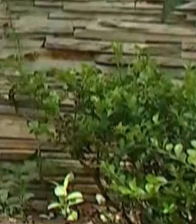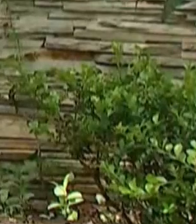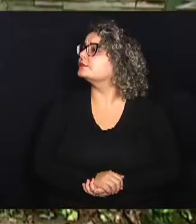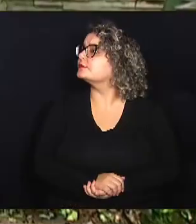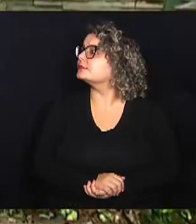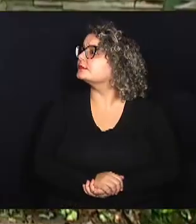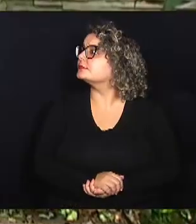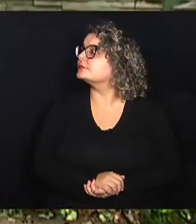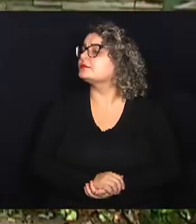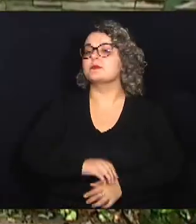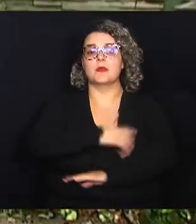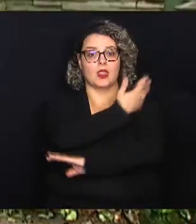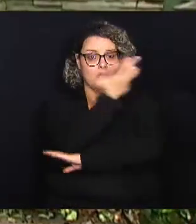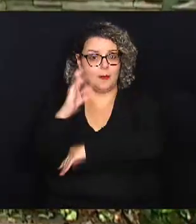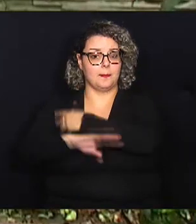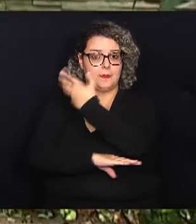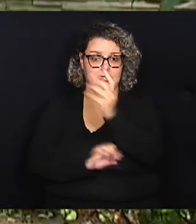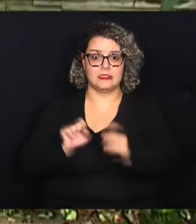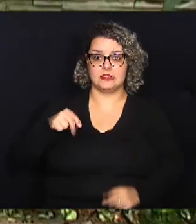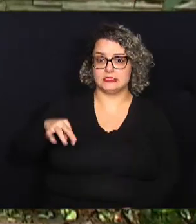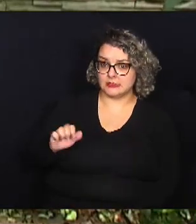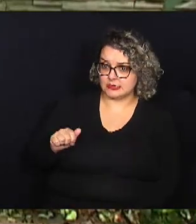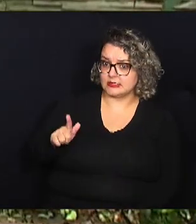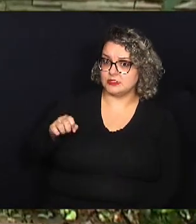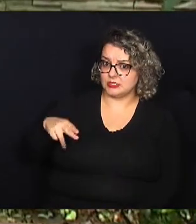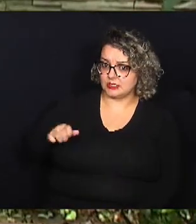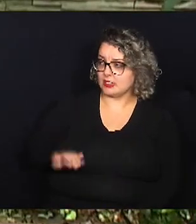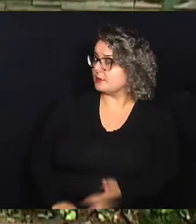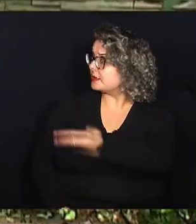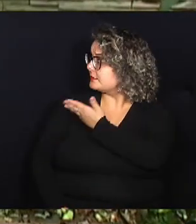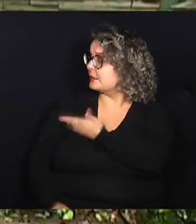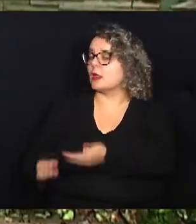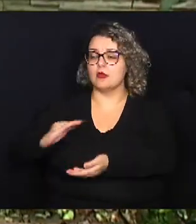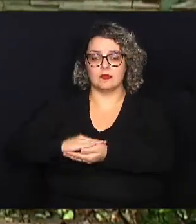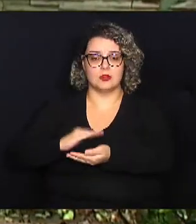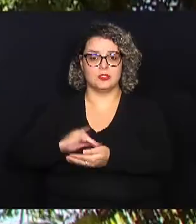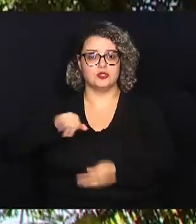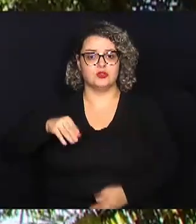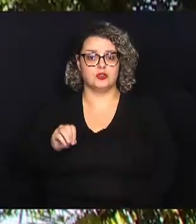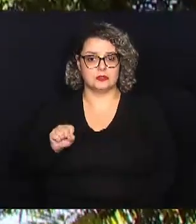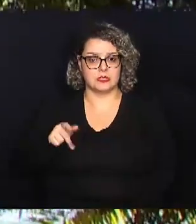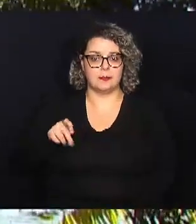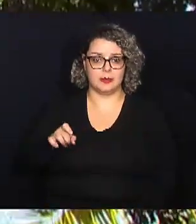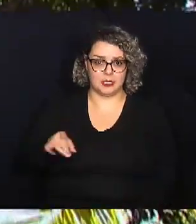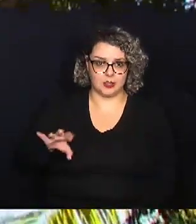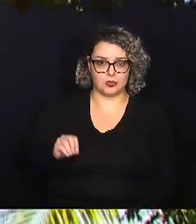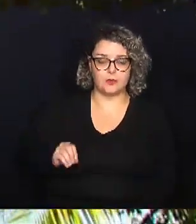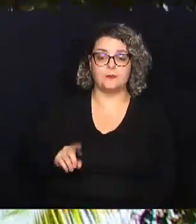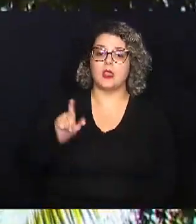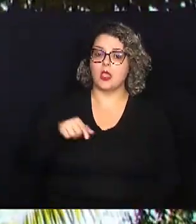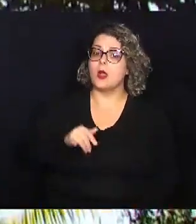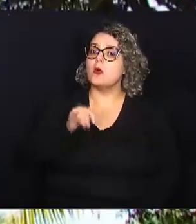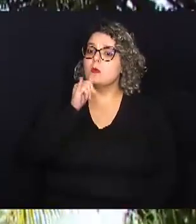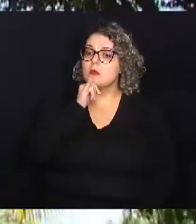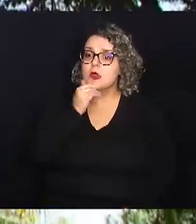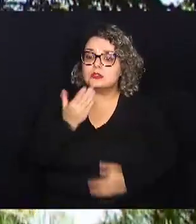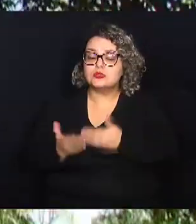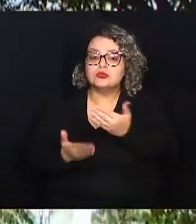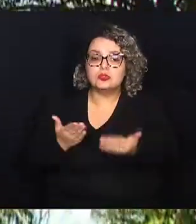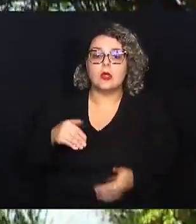A Mata de Santa Genebra, administrada pela Fundação José Pedro de Oliveira, é um exemplo de preservação que dura mais